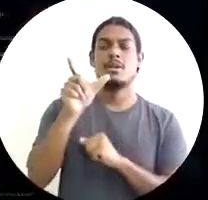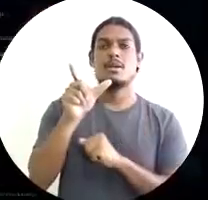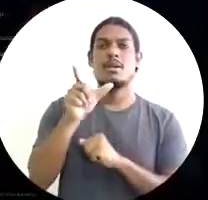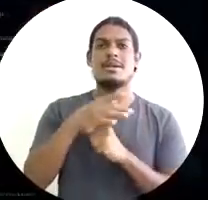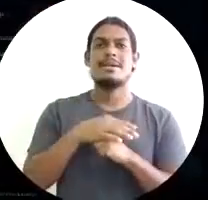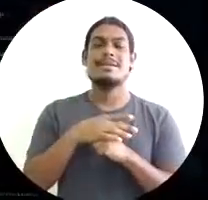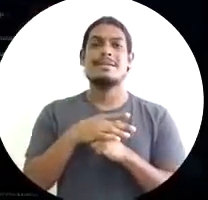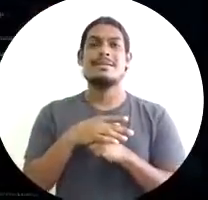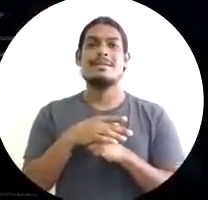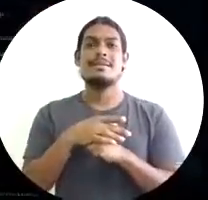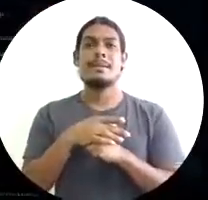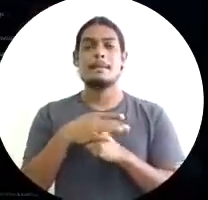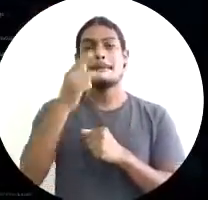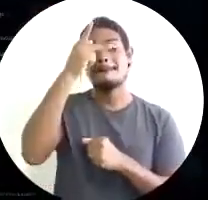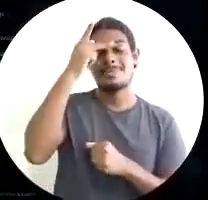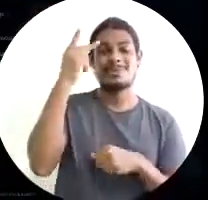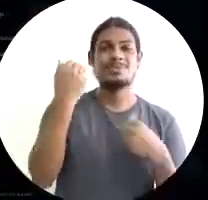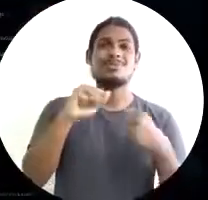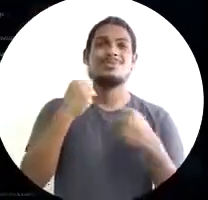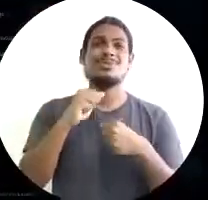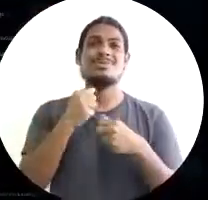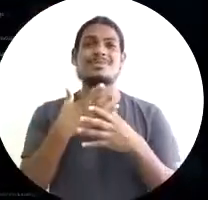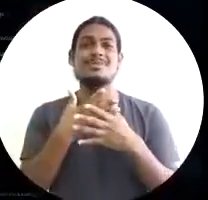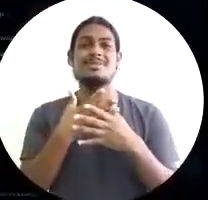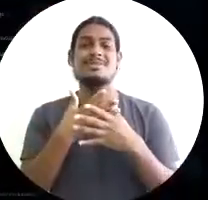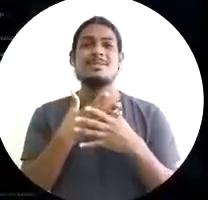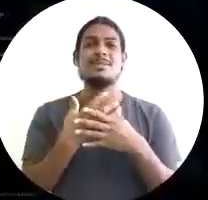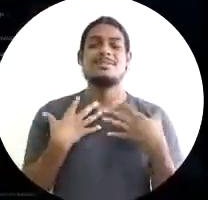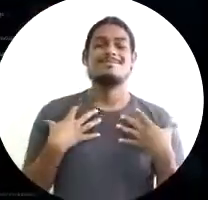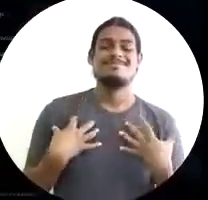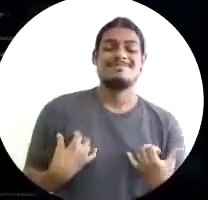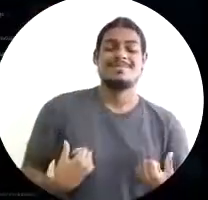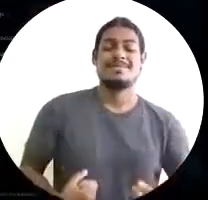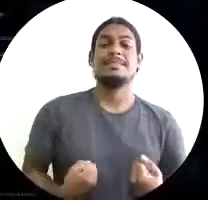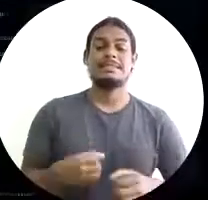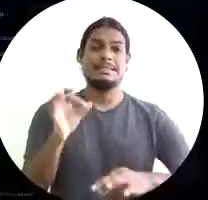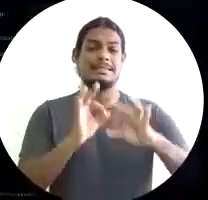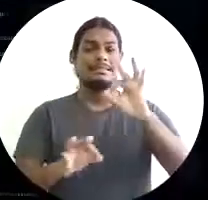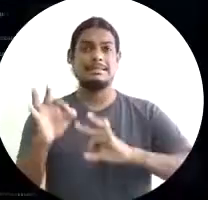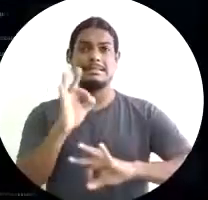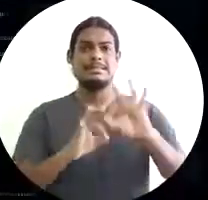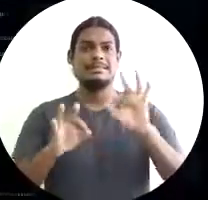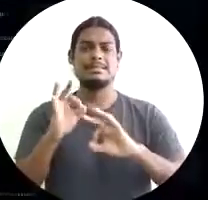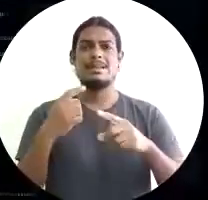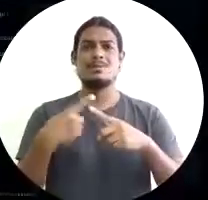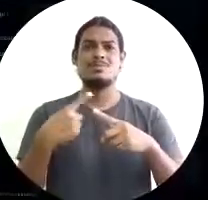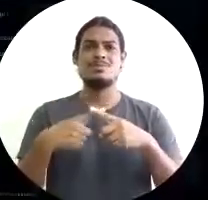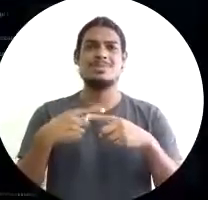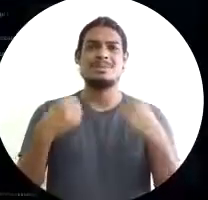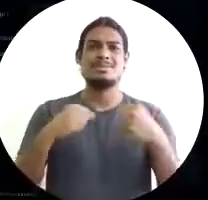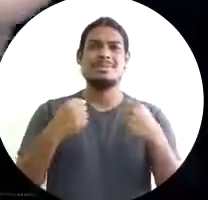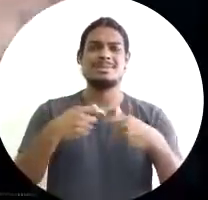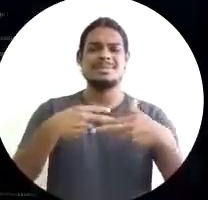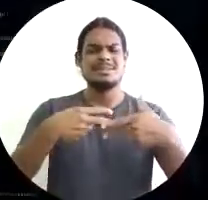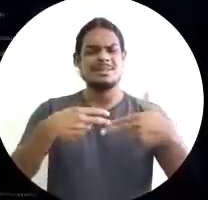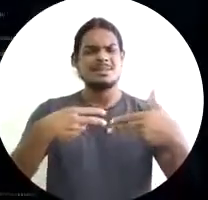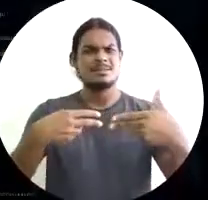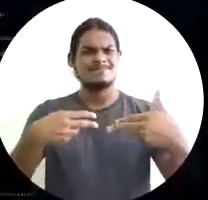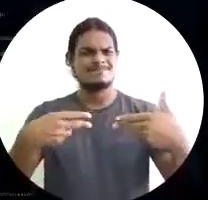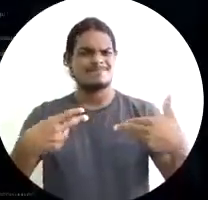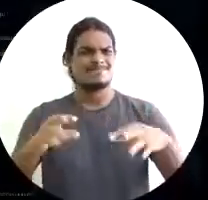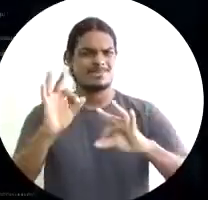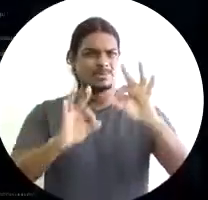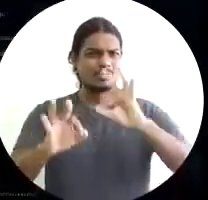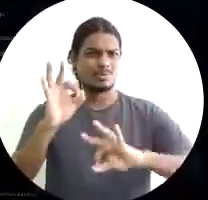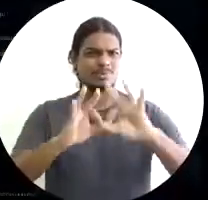cansar. Mesmo sabendo que um título é um título, um parágrafo é um parágrafo, um formulário, listas, tabelas, a gente só no